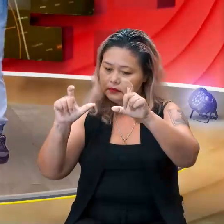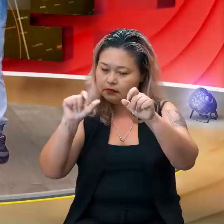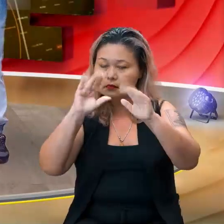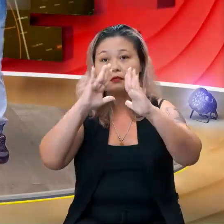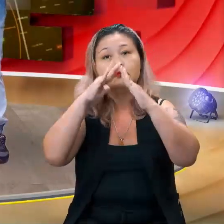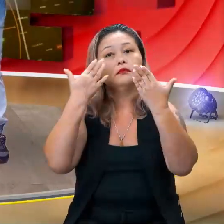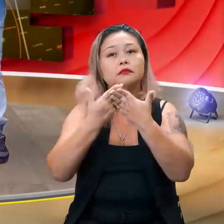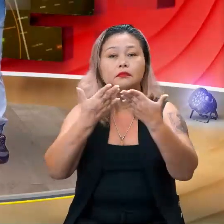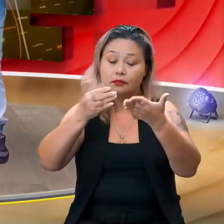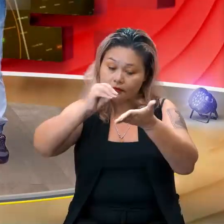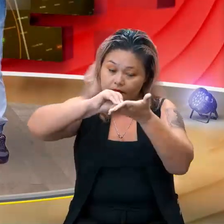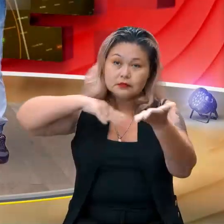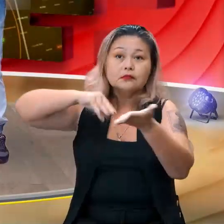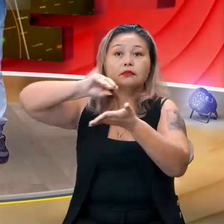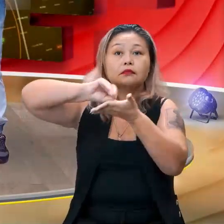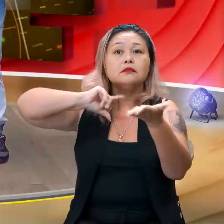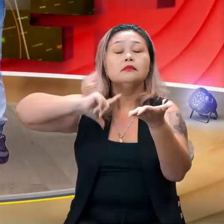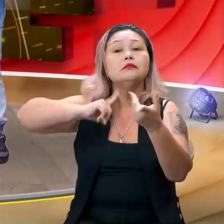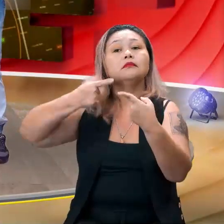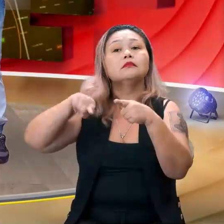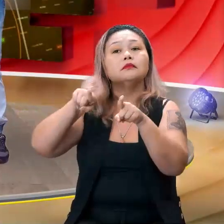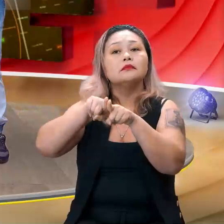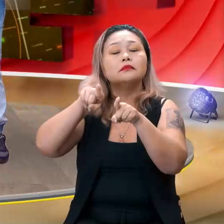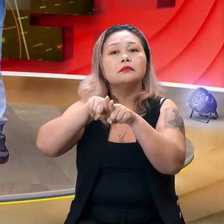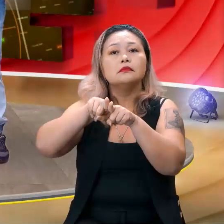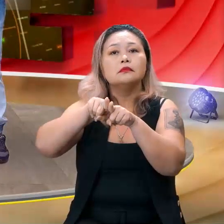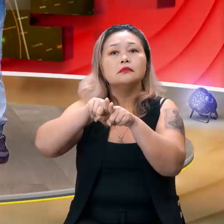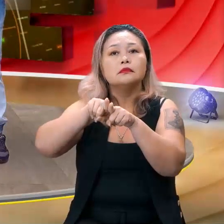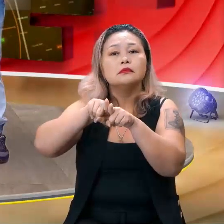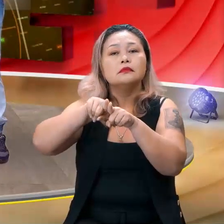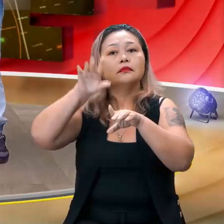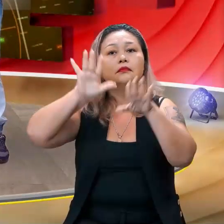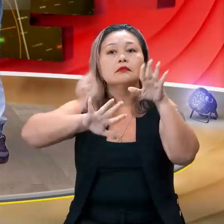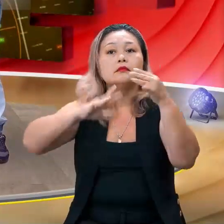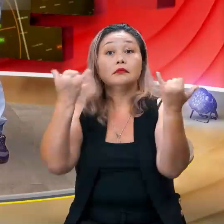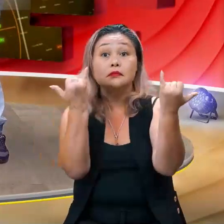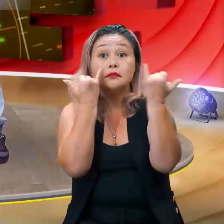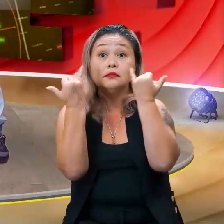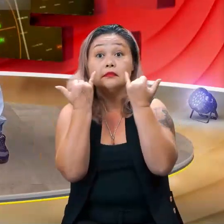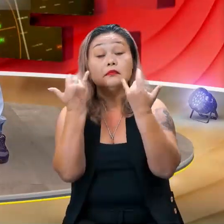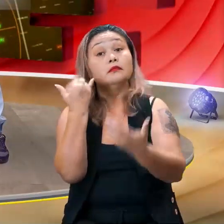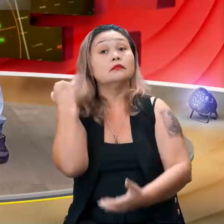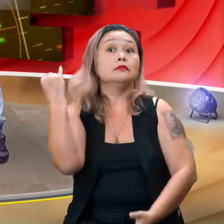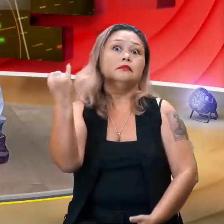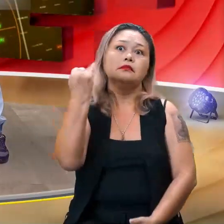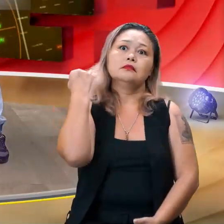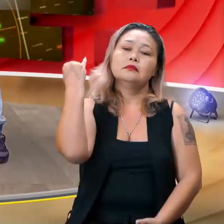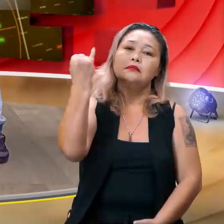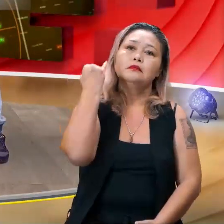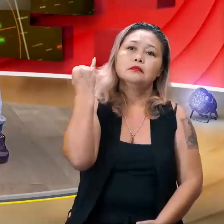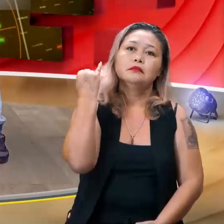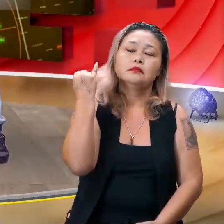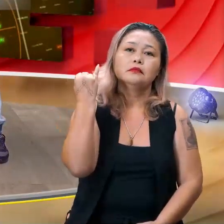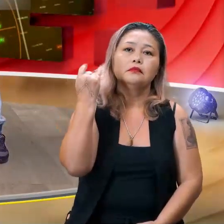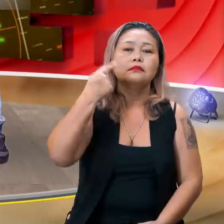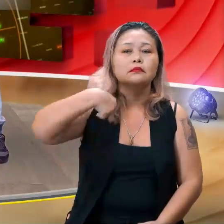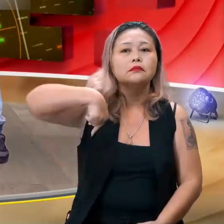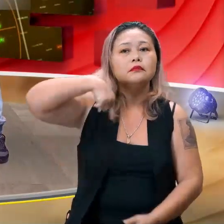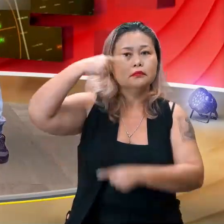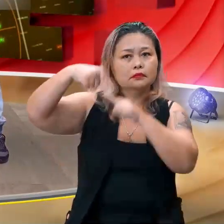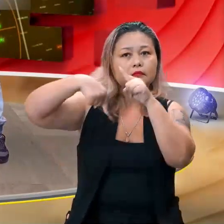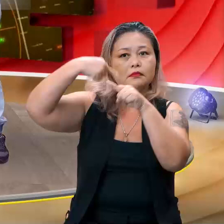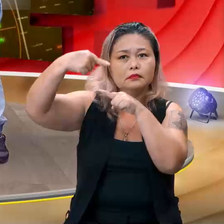estão chegando, também estão chegando algumas informações importantíssimas que nós vamos colocar numa